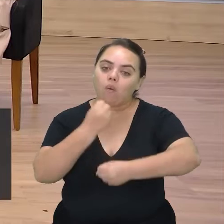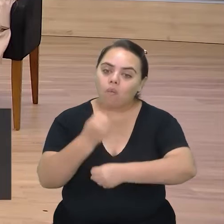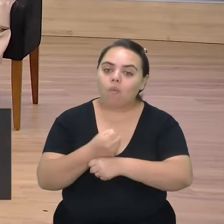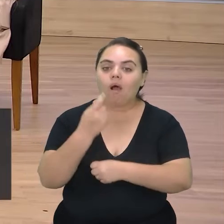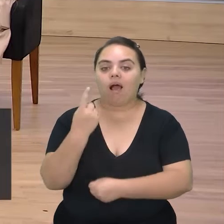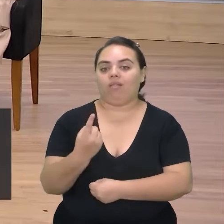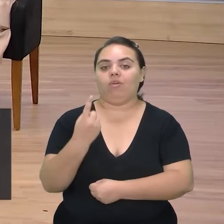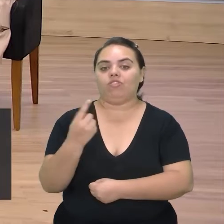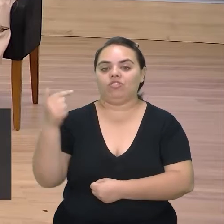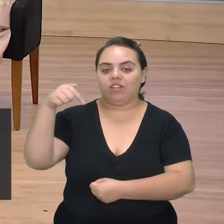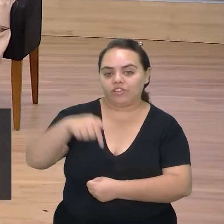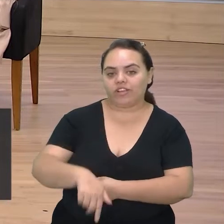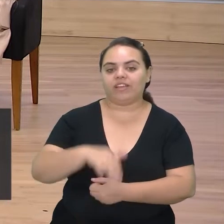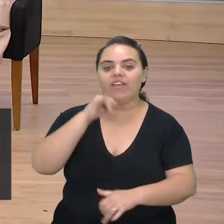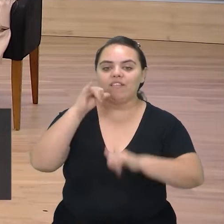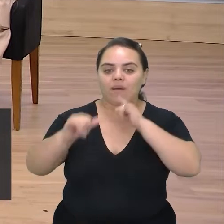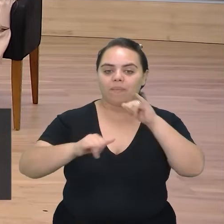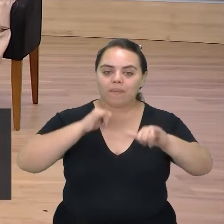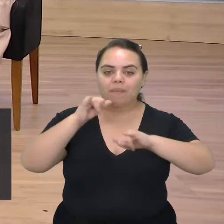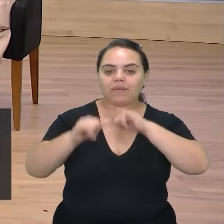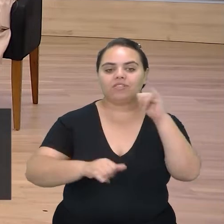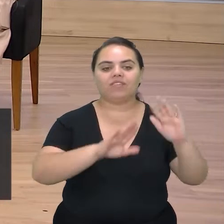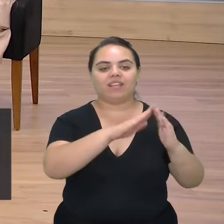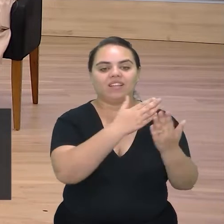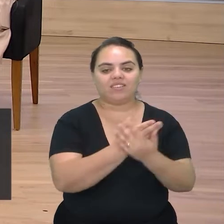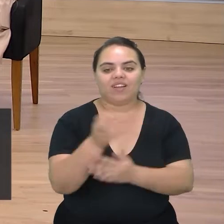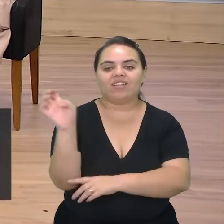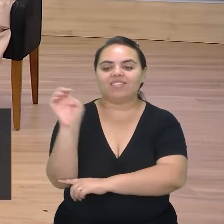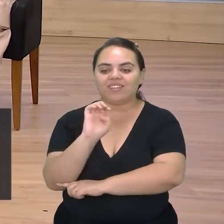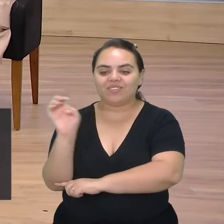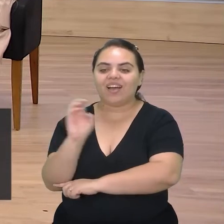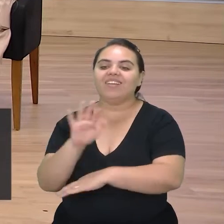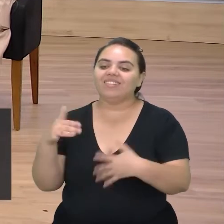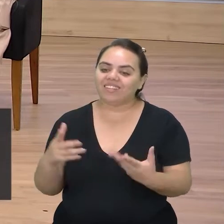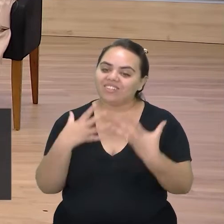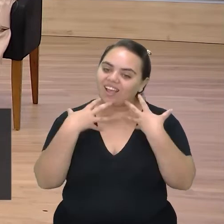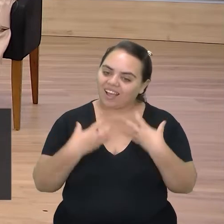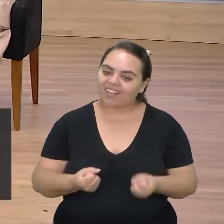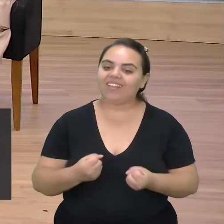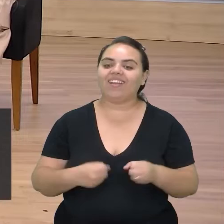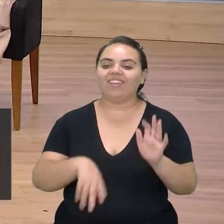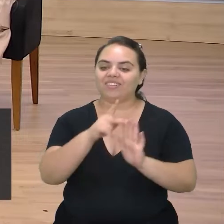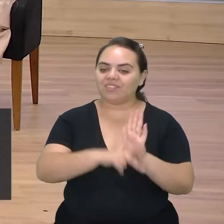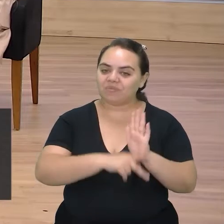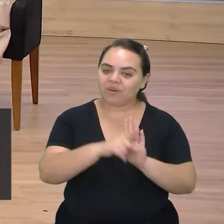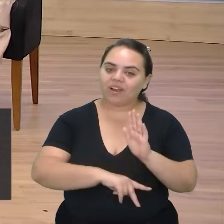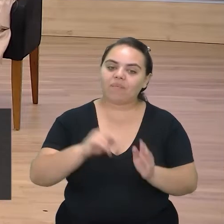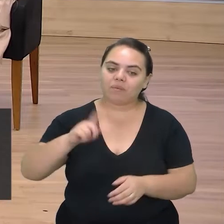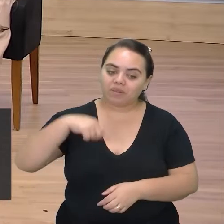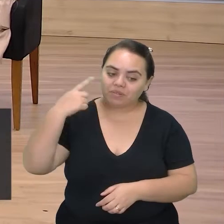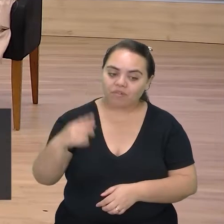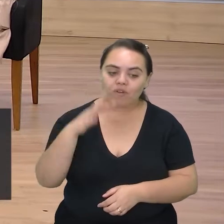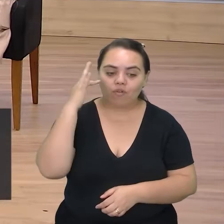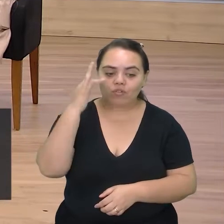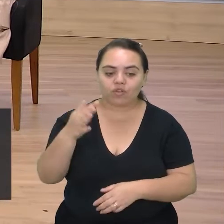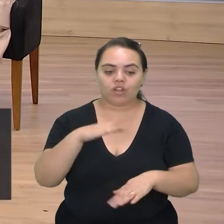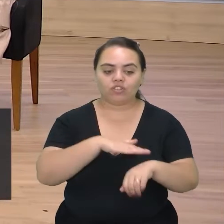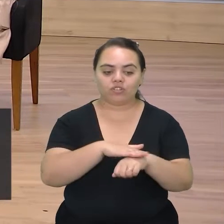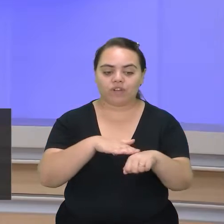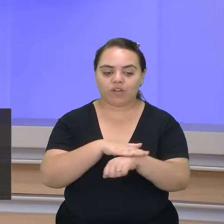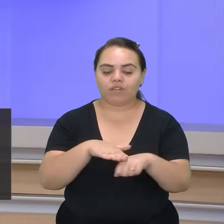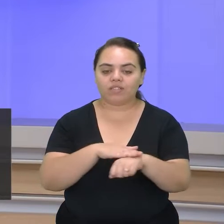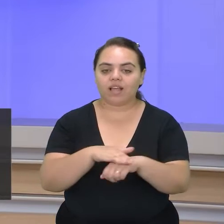momento falando, divulgando já as escolas estaduais que aderiram, né? Mais para frente a gente vai conversar sobre